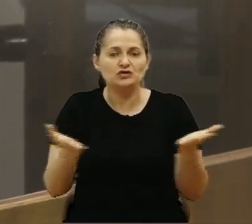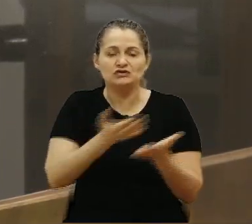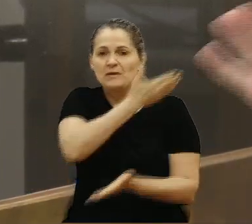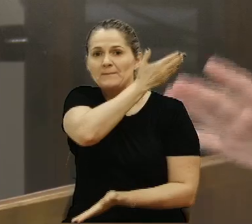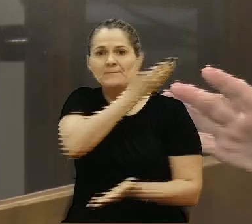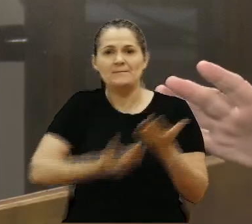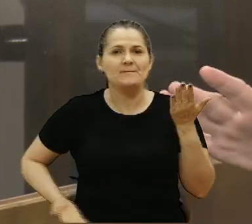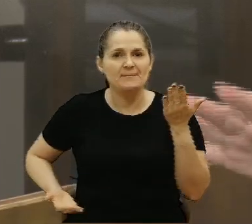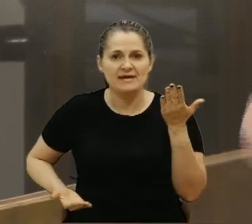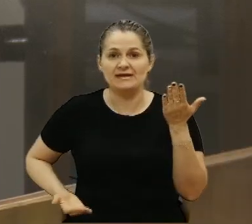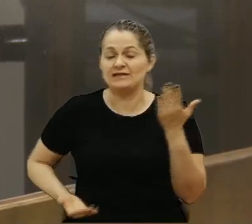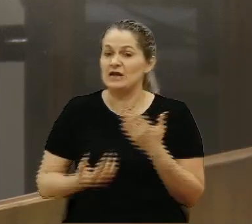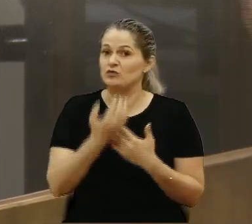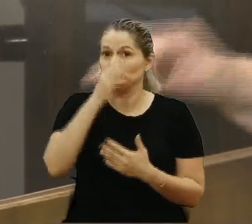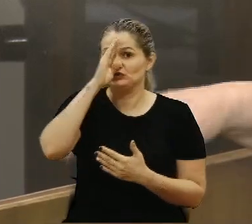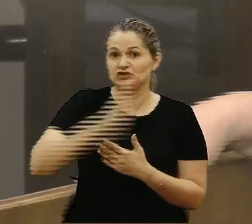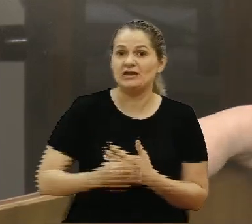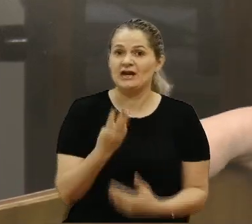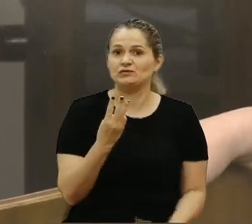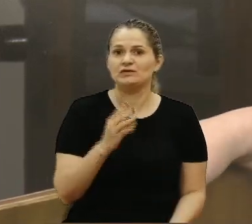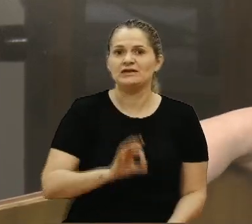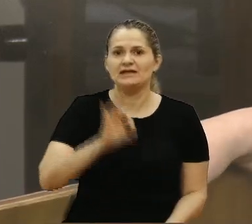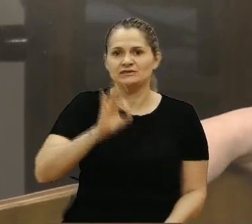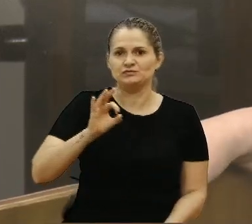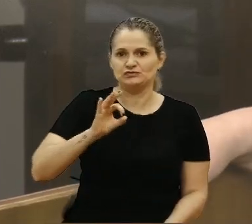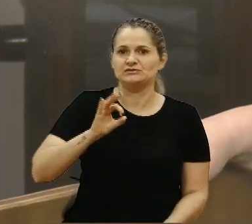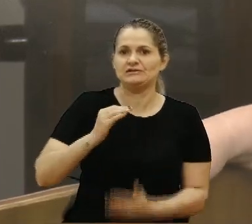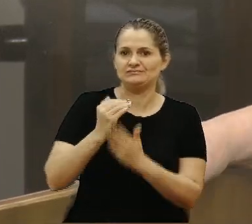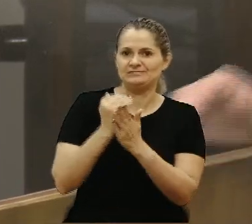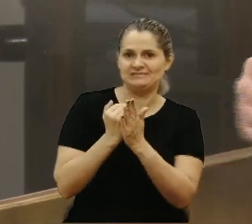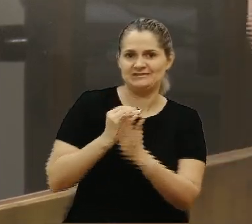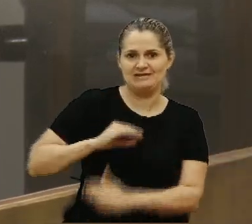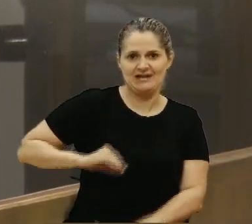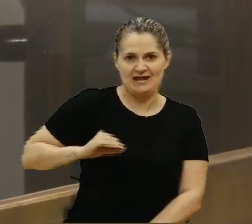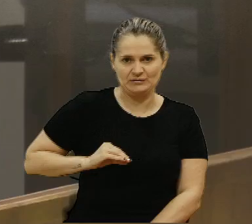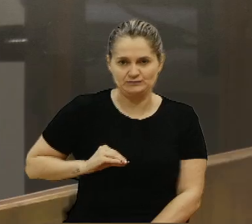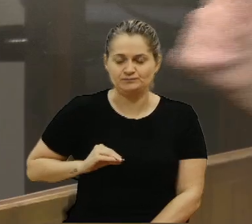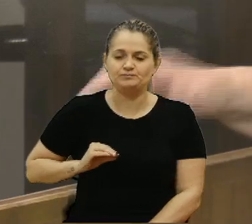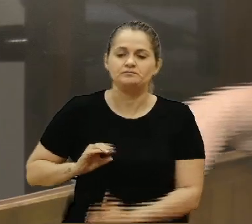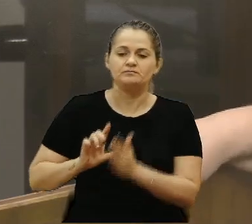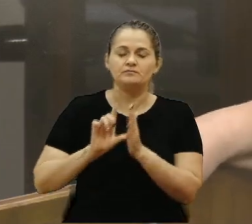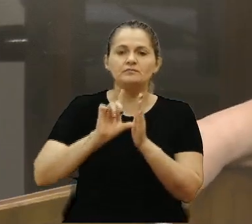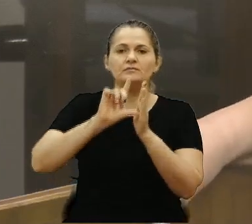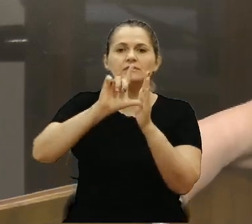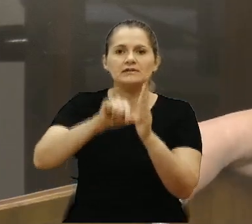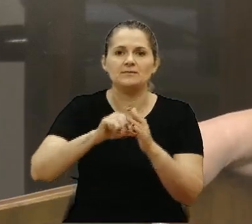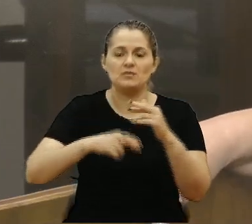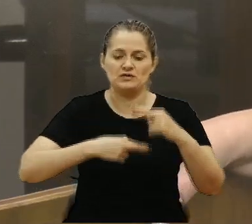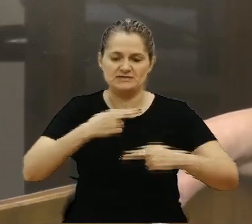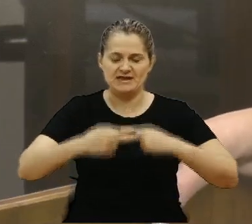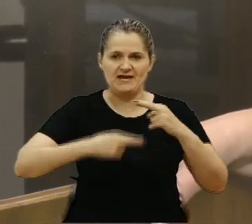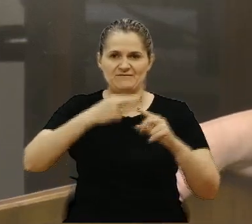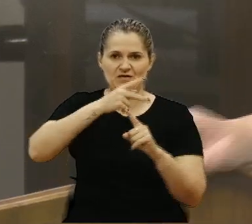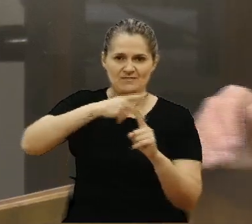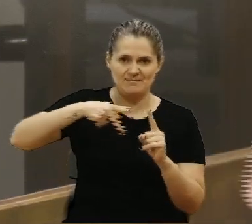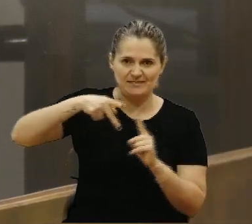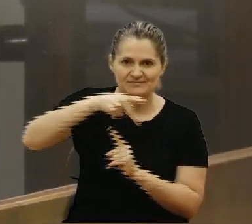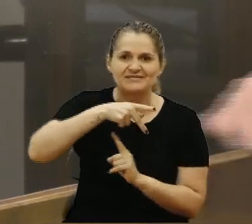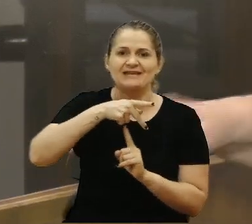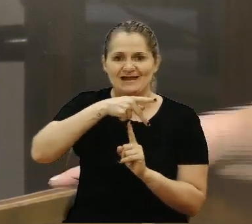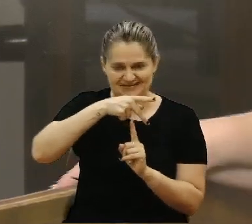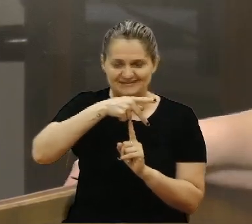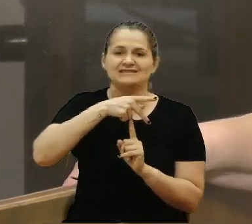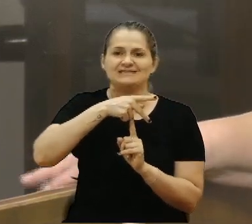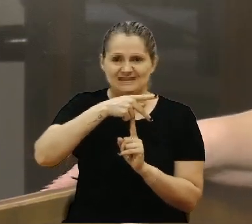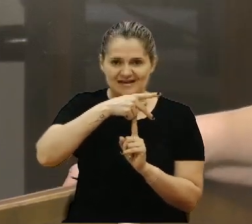numa arrancada, 3% do seu salário. Aí, depois, quando foi feita a reforma da Previdência, aí foi